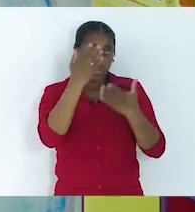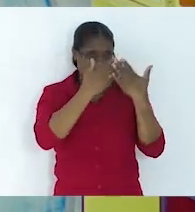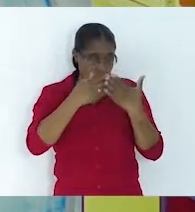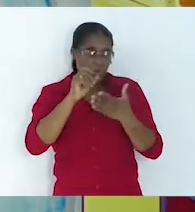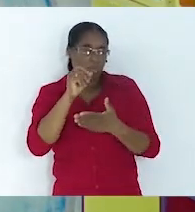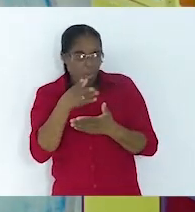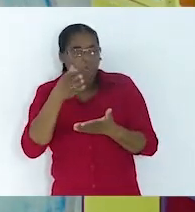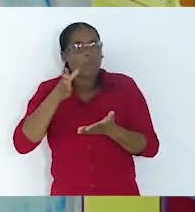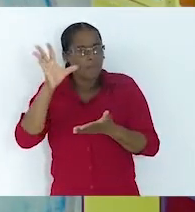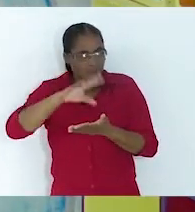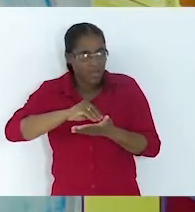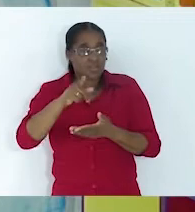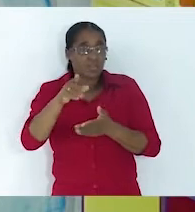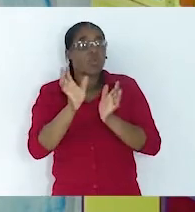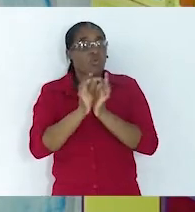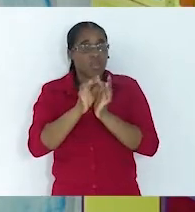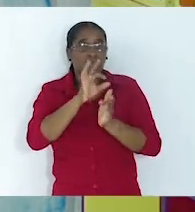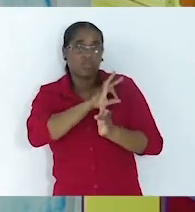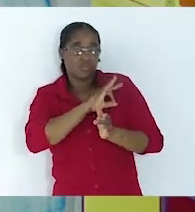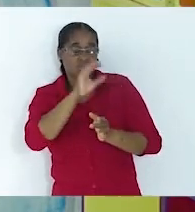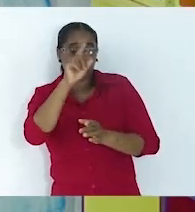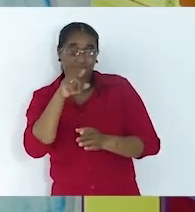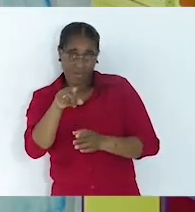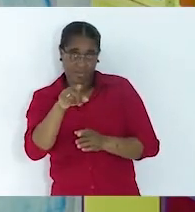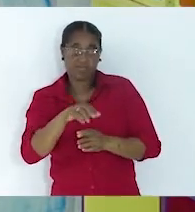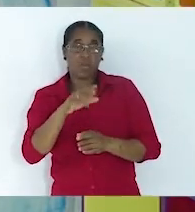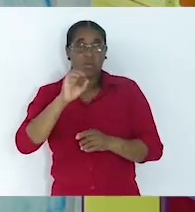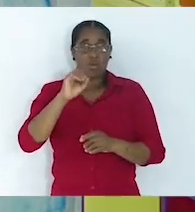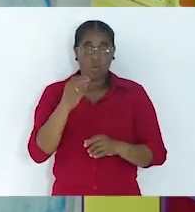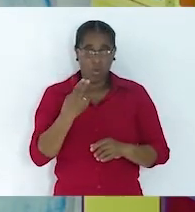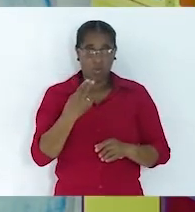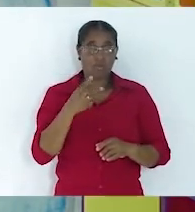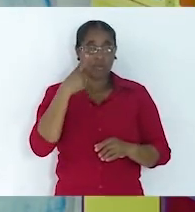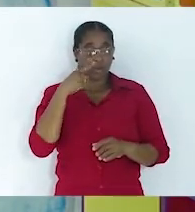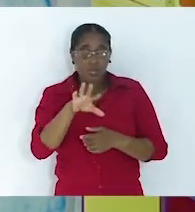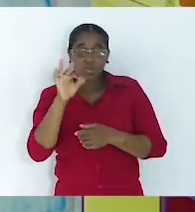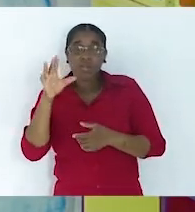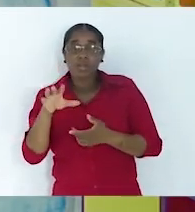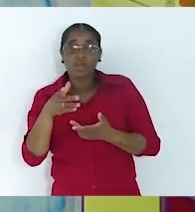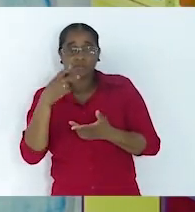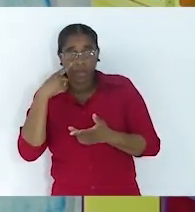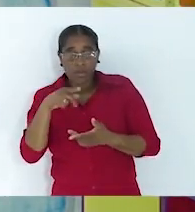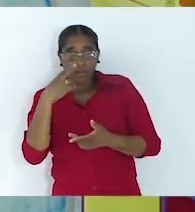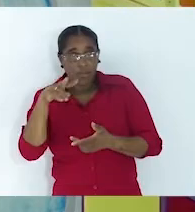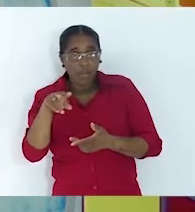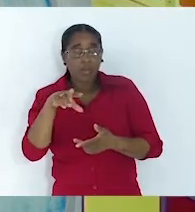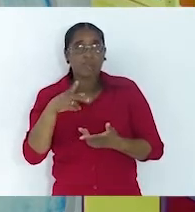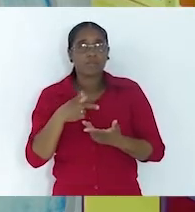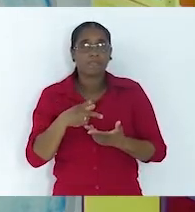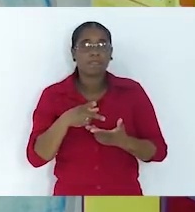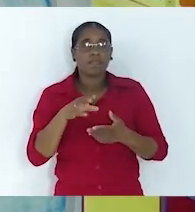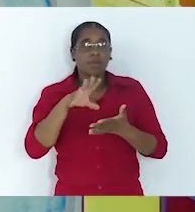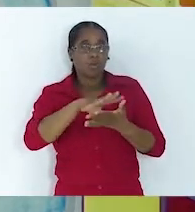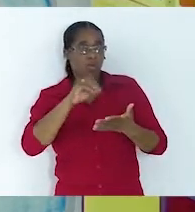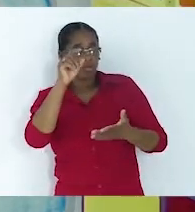E por isso, contacta o teu professor ou então vai escolher as tuas fichas ou a pesquisa que fizeste, está